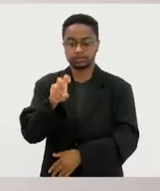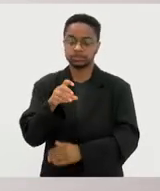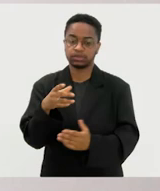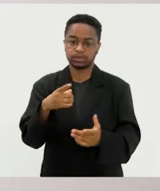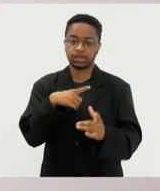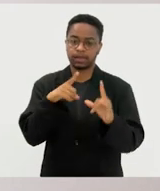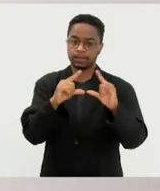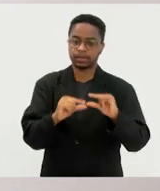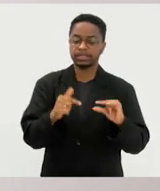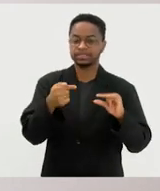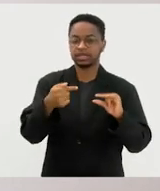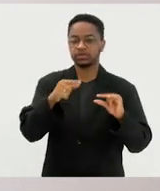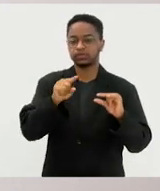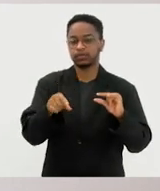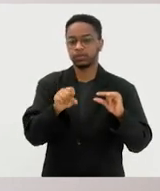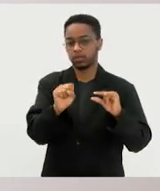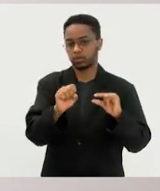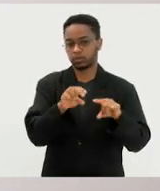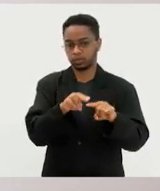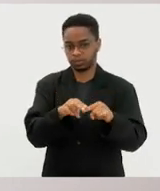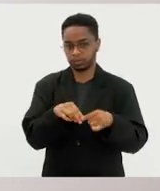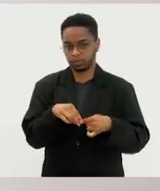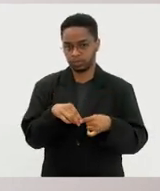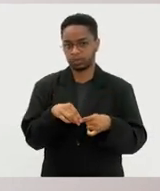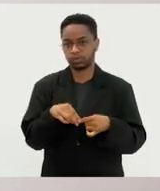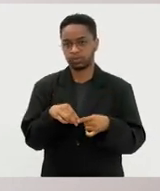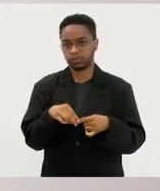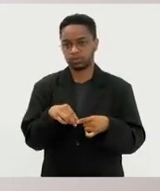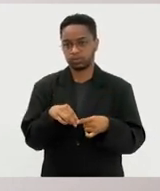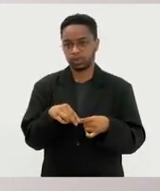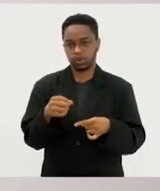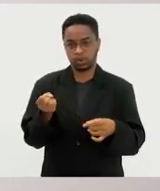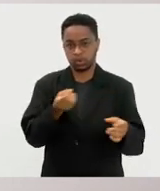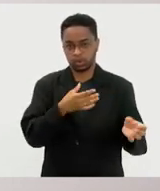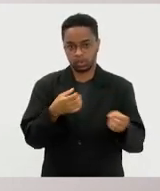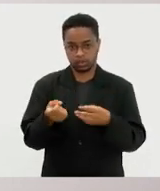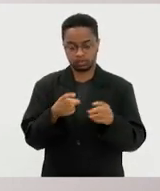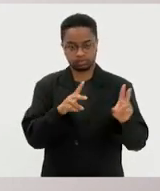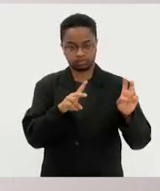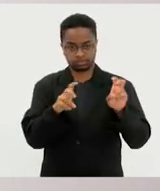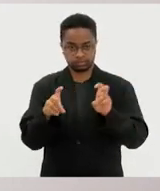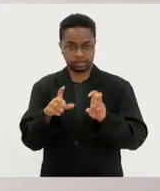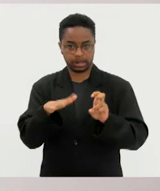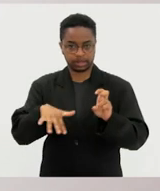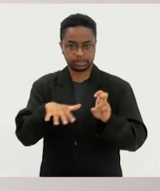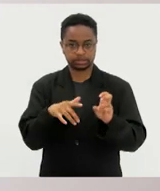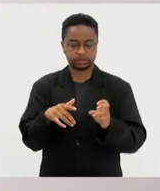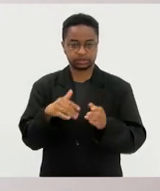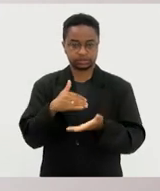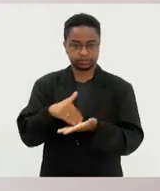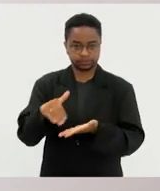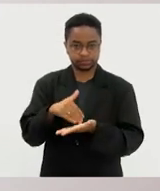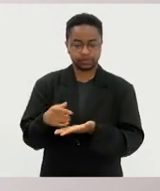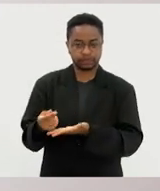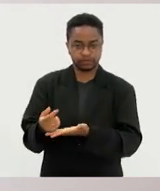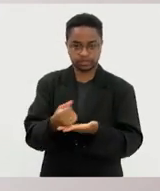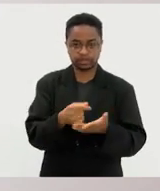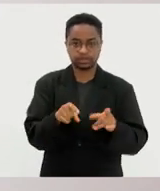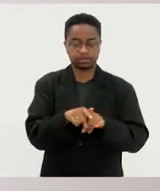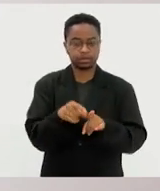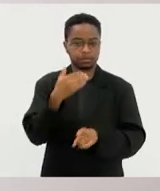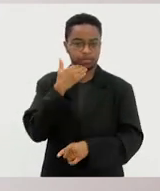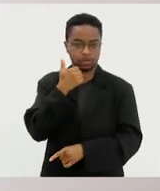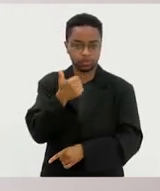patamar de 7,8, por causa das novas estimativas de receita da Secretaria de Fazenda, melhorando um pouco o cenário de